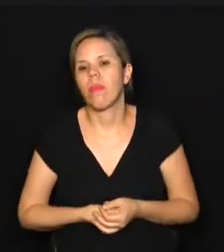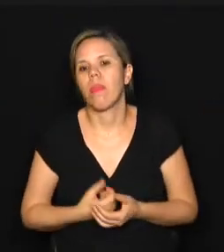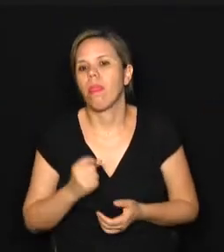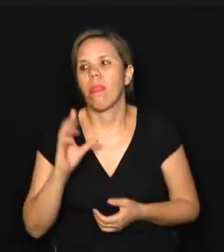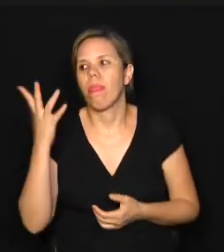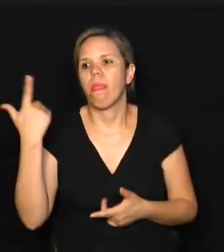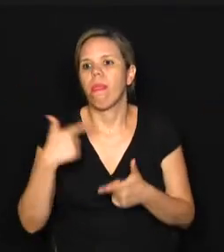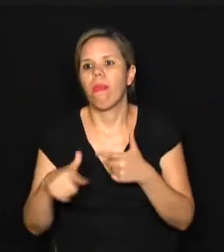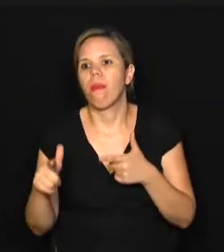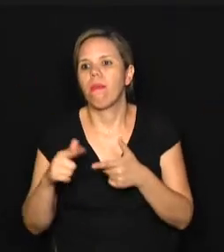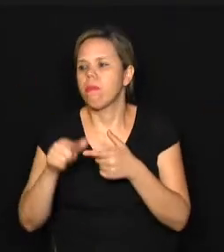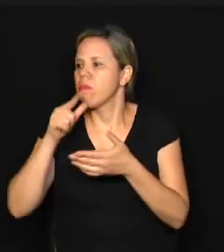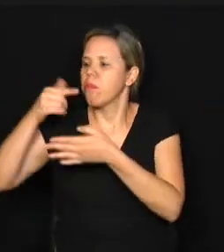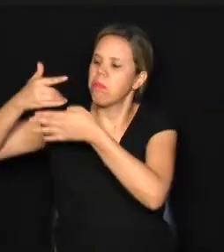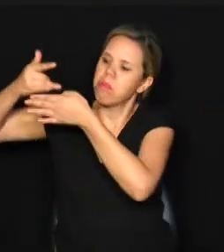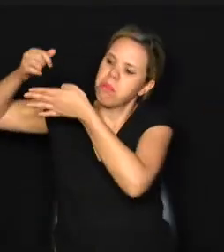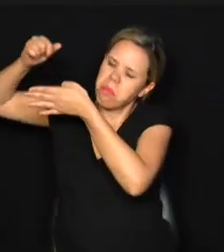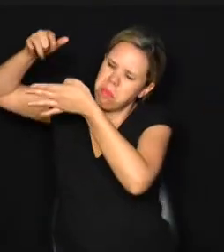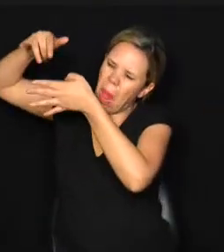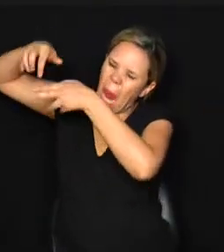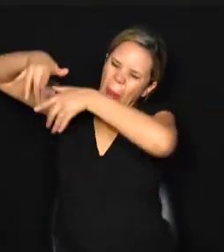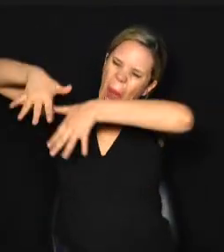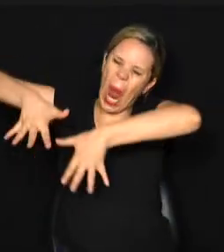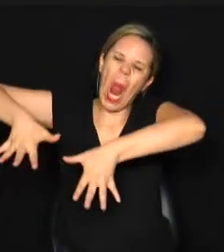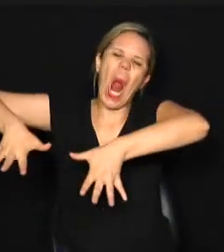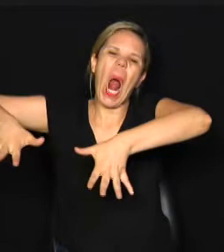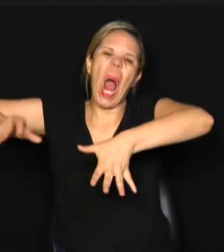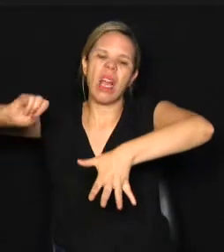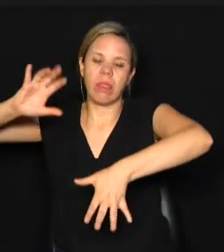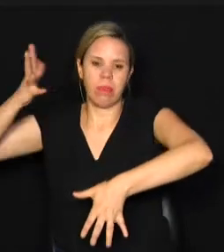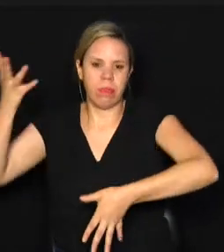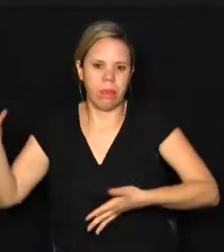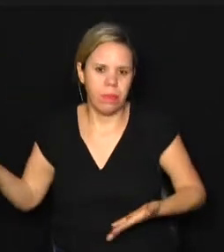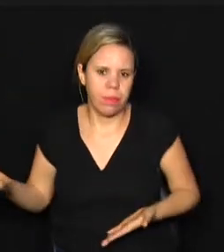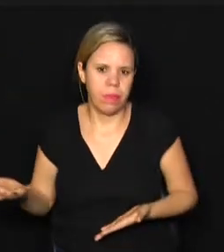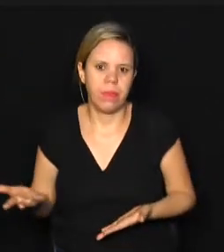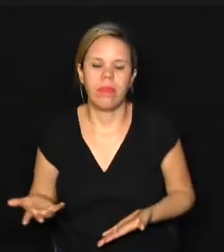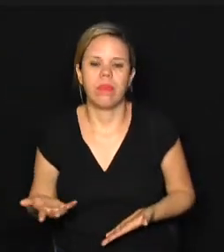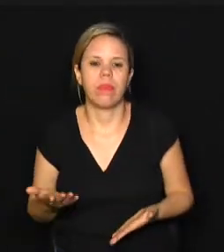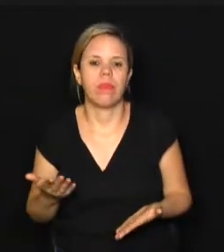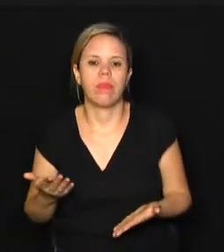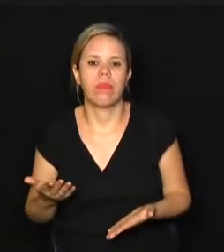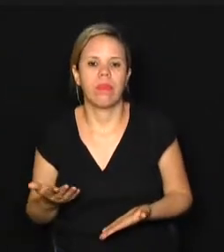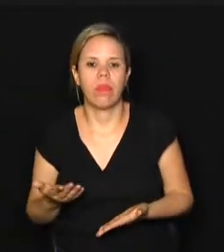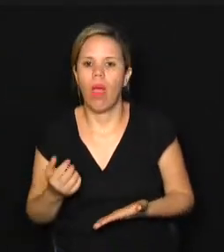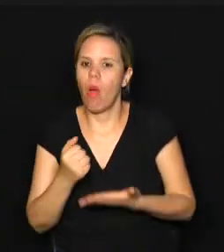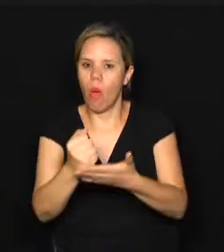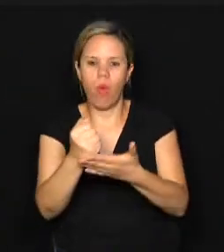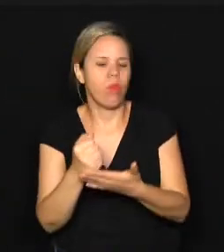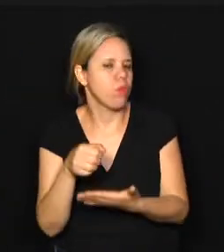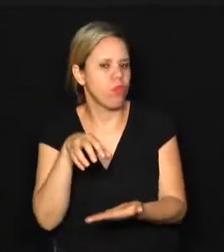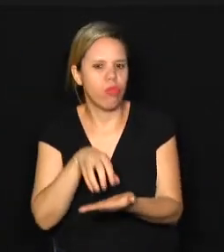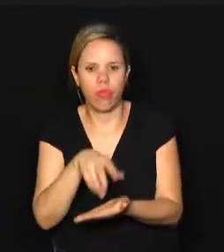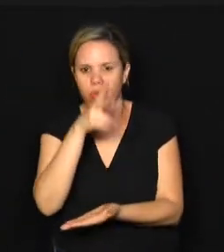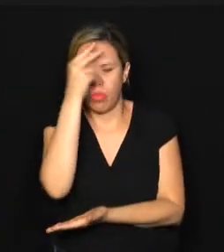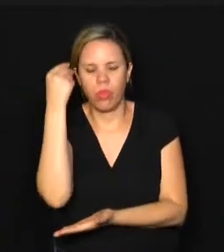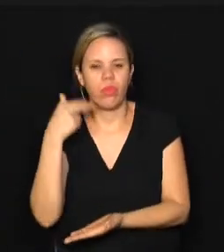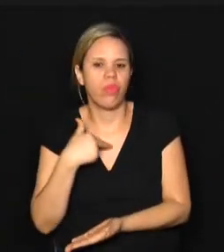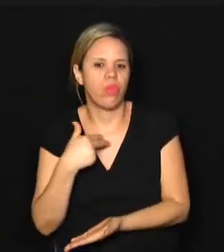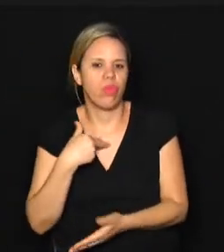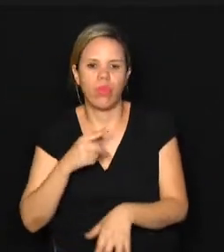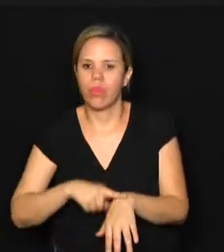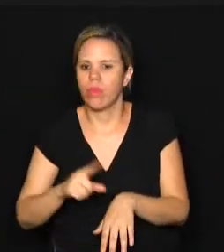ocorra qualquer tipo de acidente e tal, ela não vai ter como receber uma ajuda de órgãos públicos, porque não vai dar